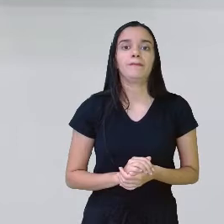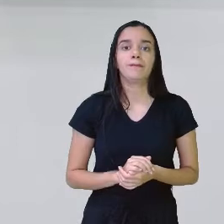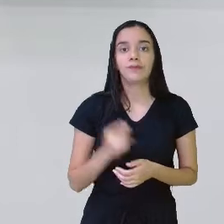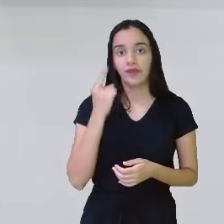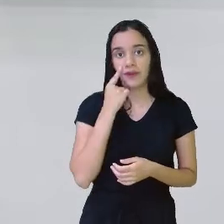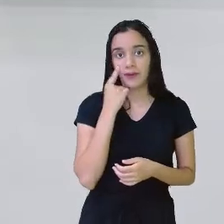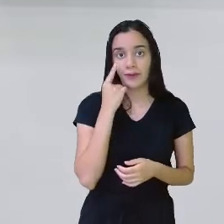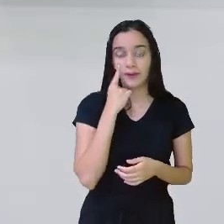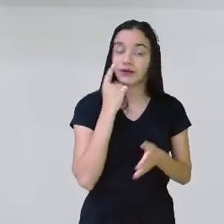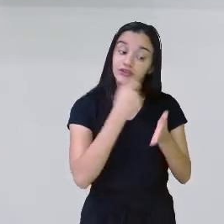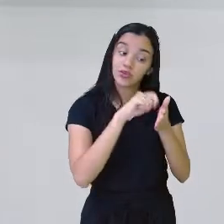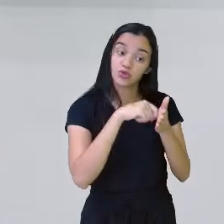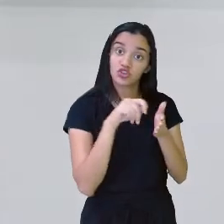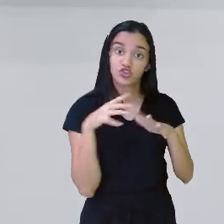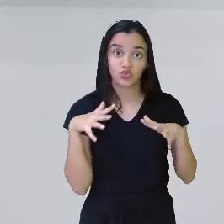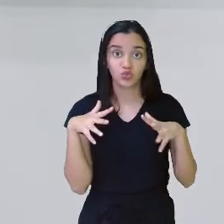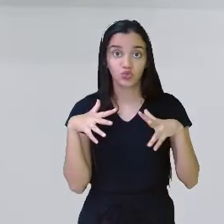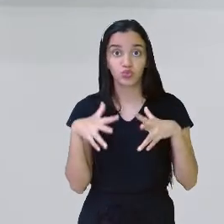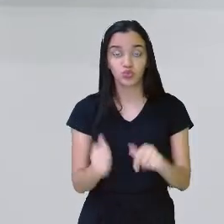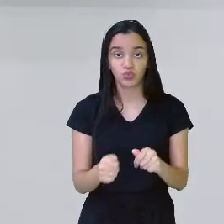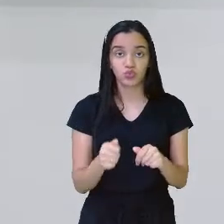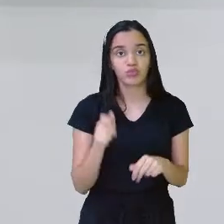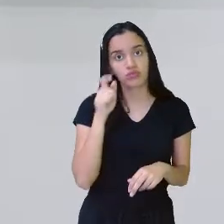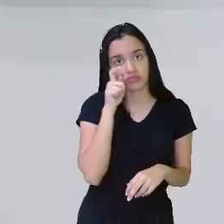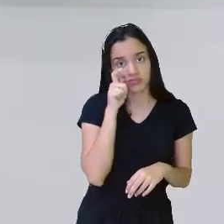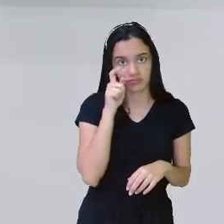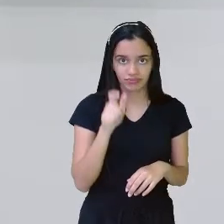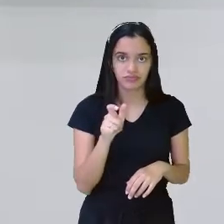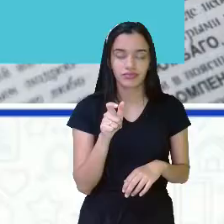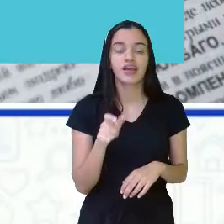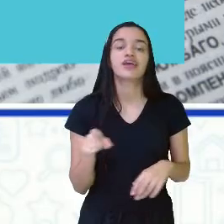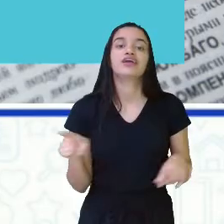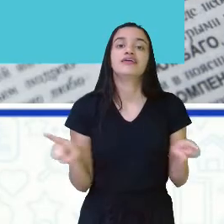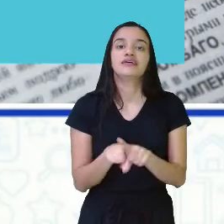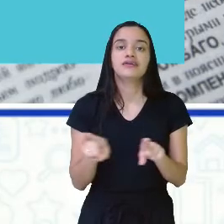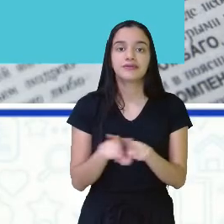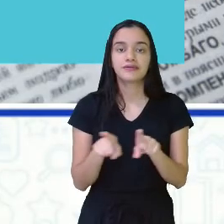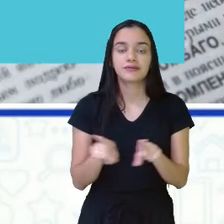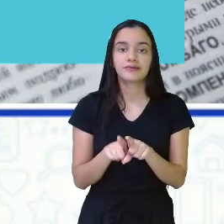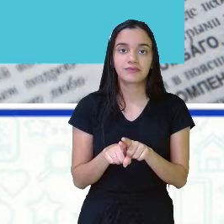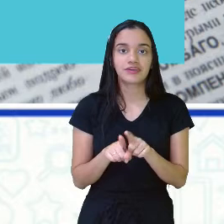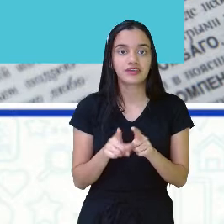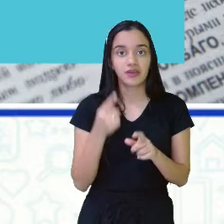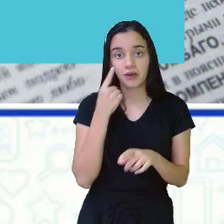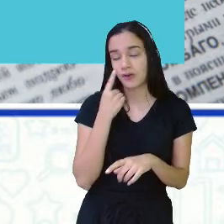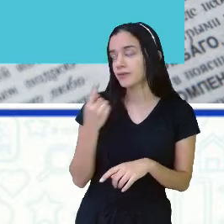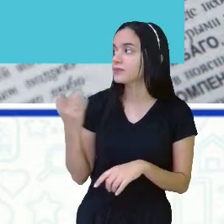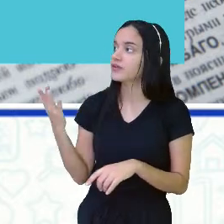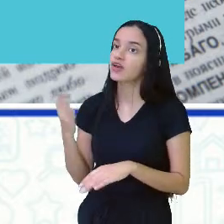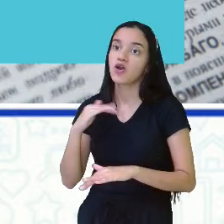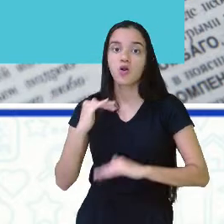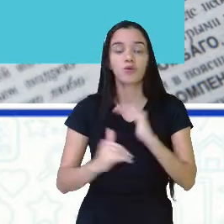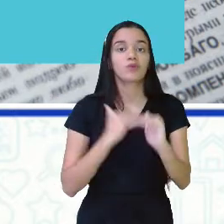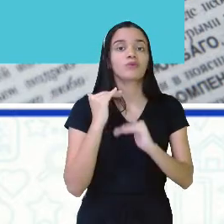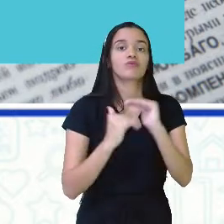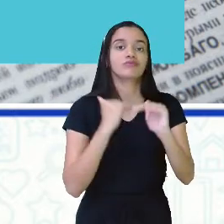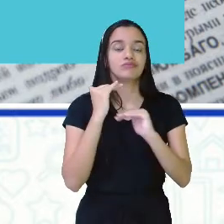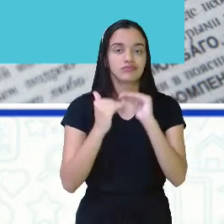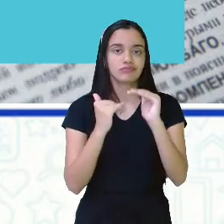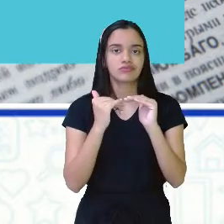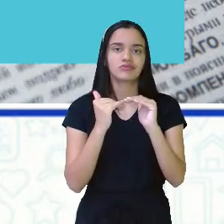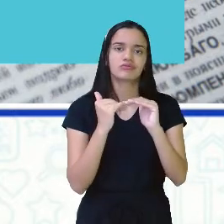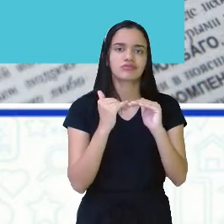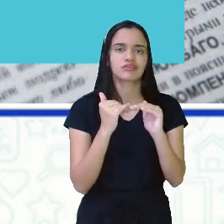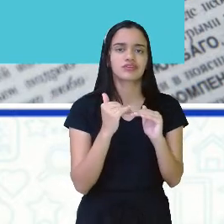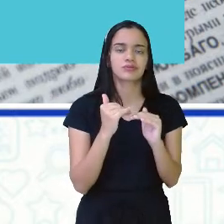Ó, anote tudo o que for interessante e vá gradualmente construindo e dando corpo para o